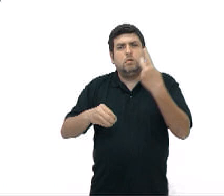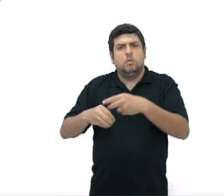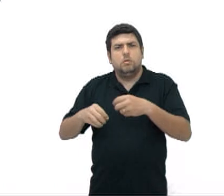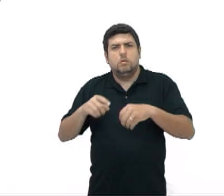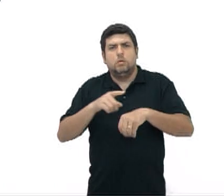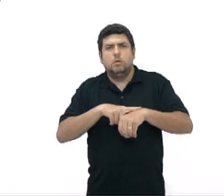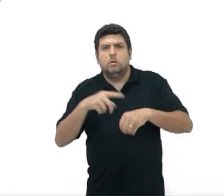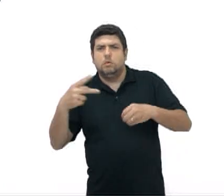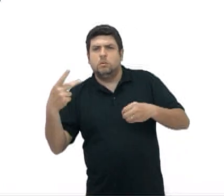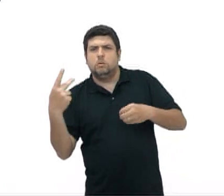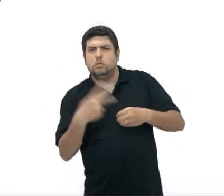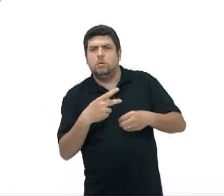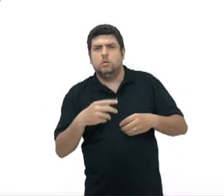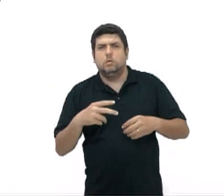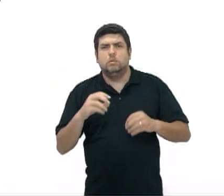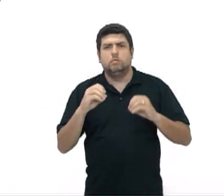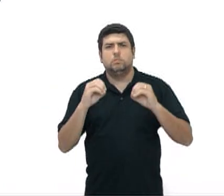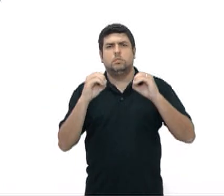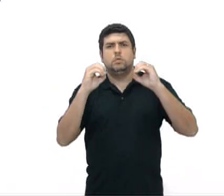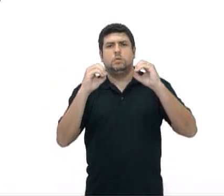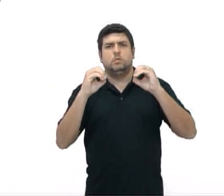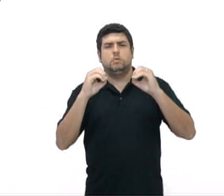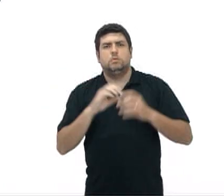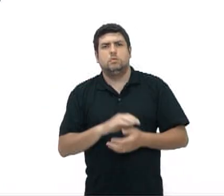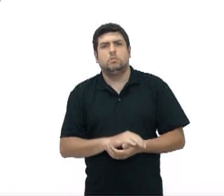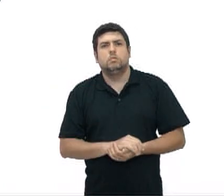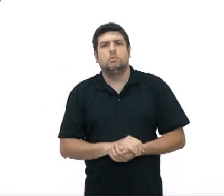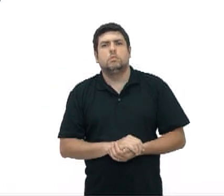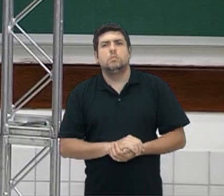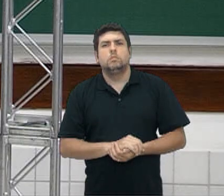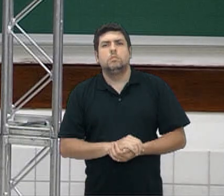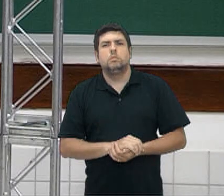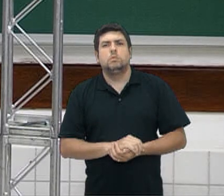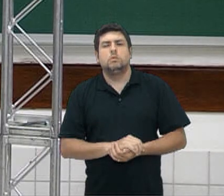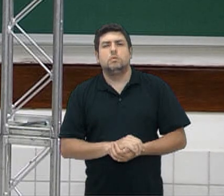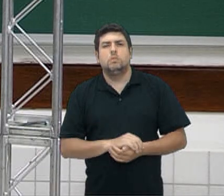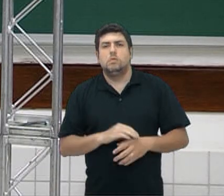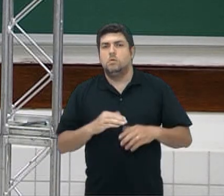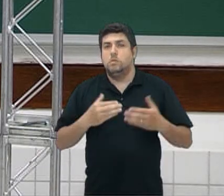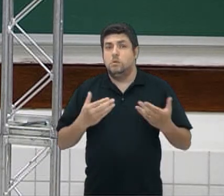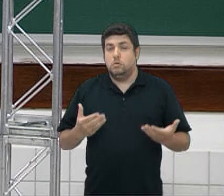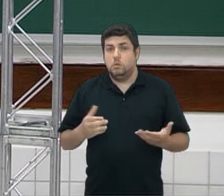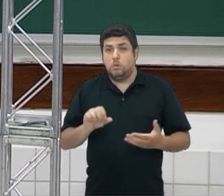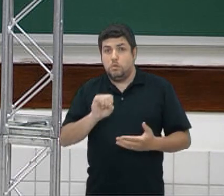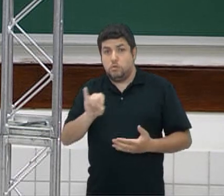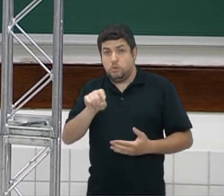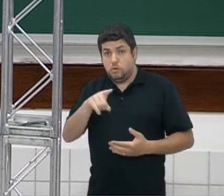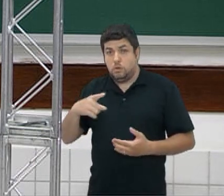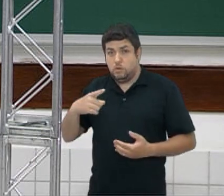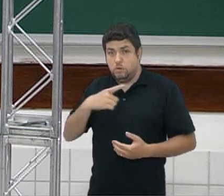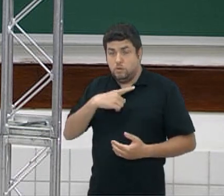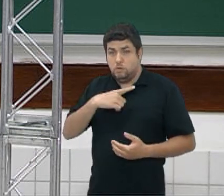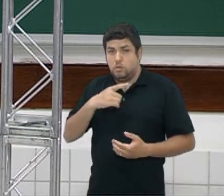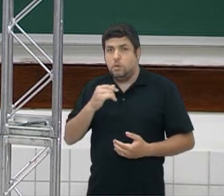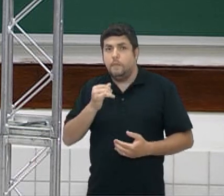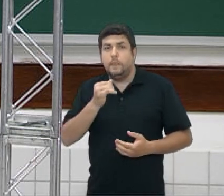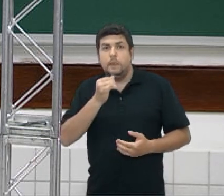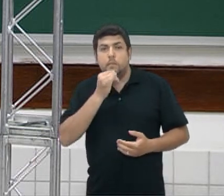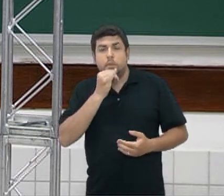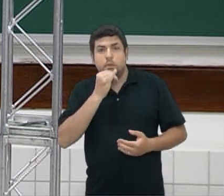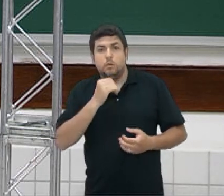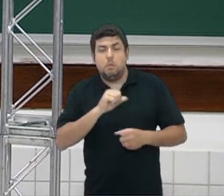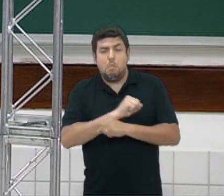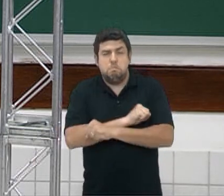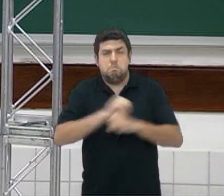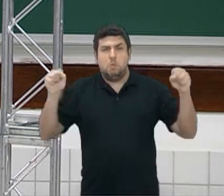nula. Isso acontece basicamente quando você tem colisões,